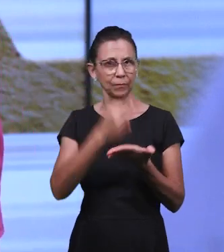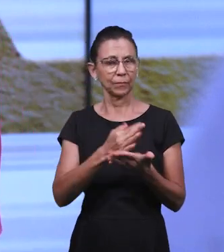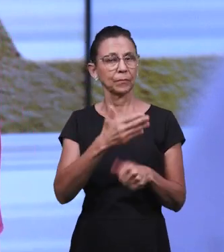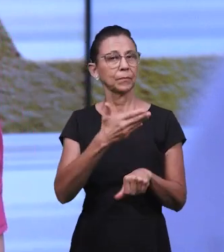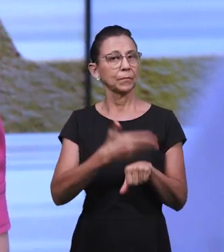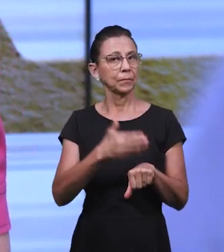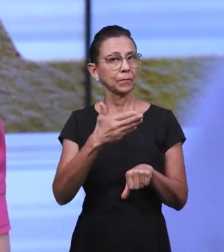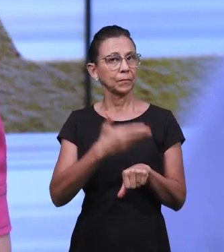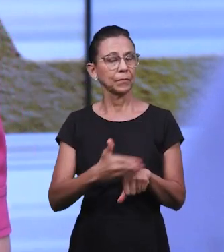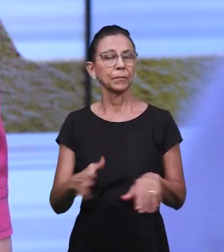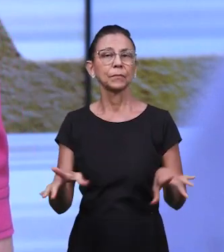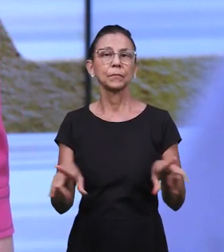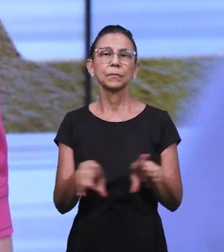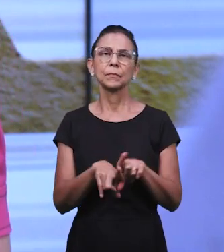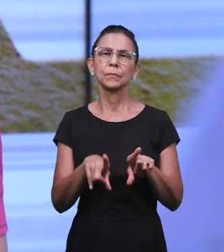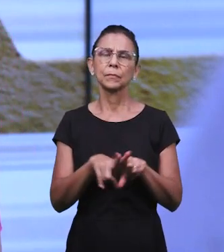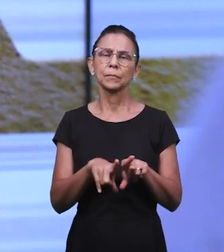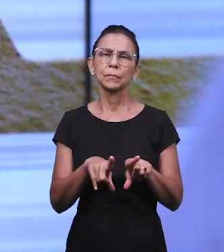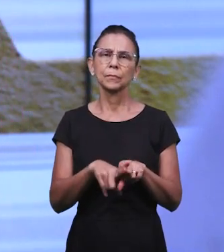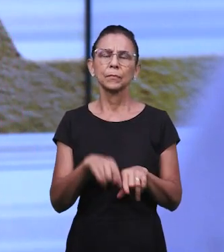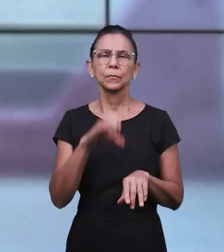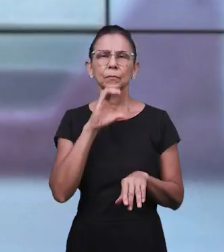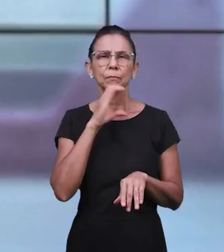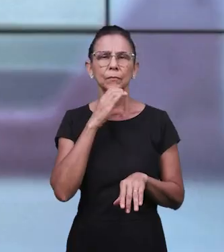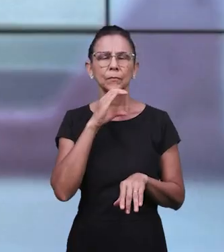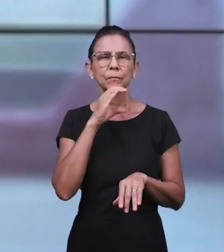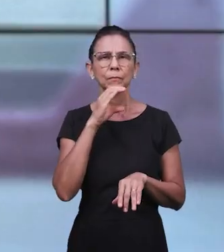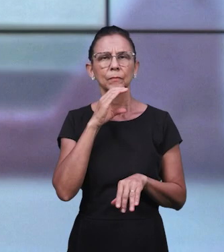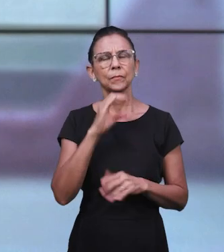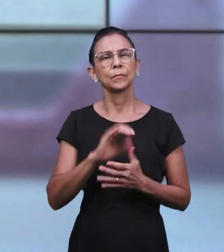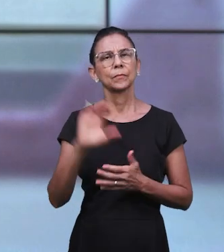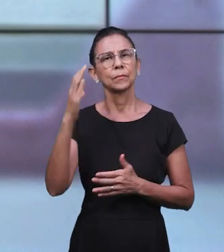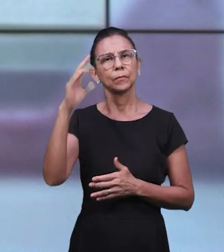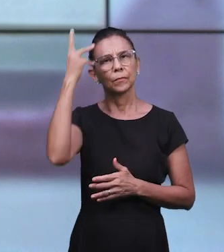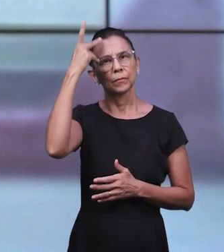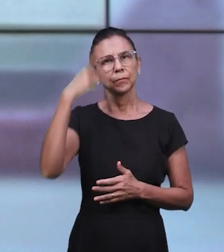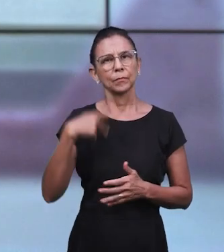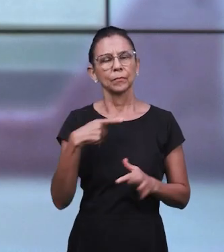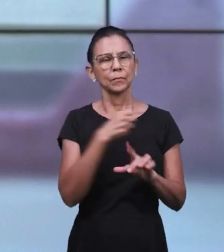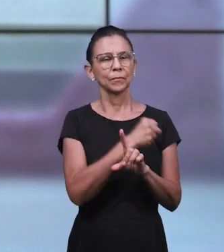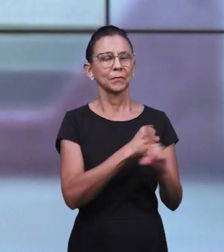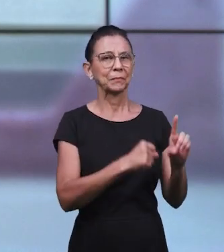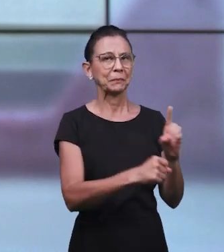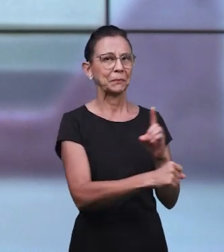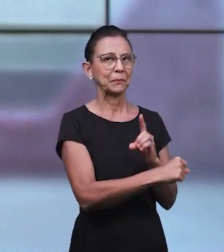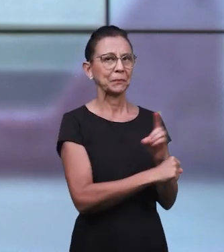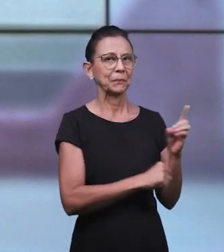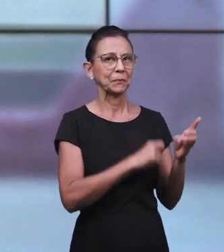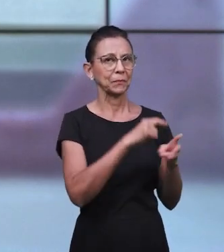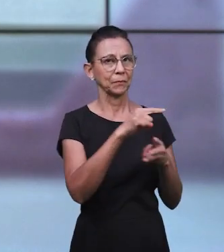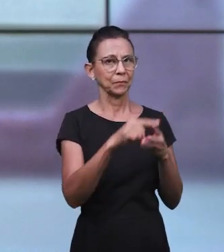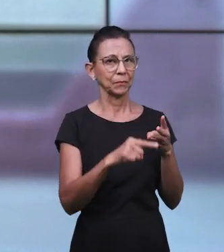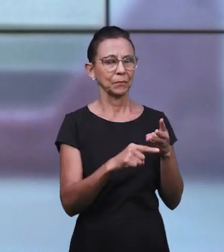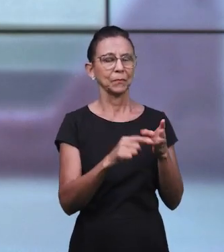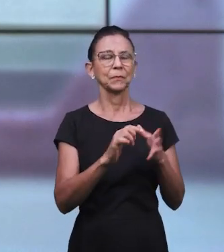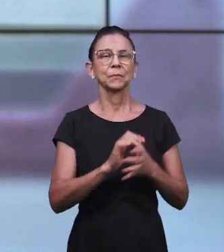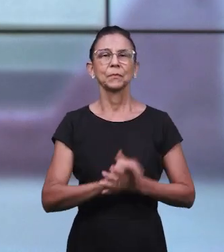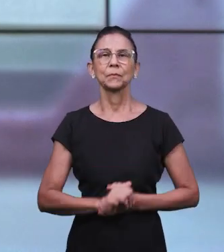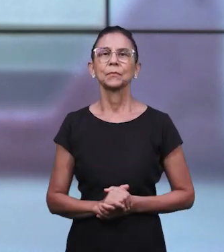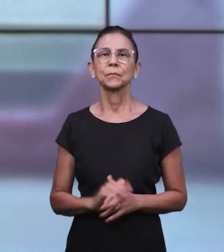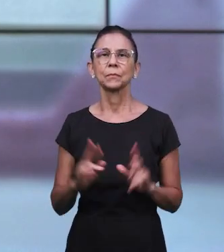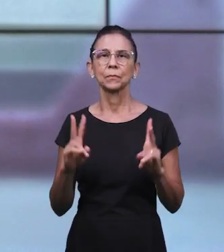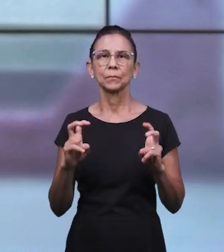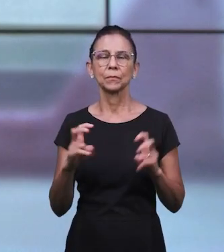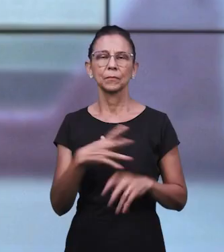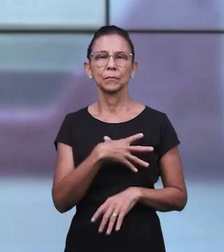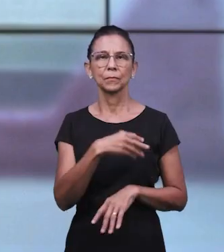os conhecimentos das ciências humanas e sociais. Este é o 8º episódio do tema Educação dos Filhos no